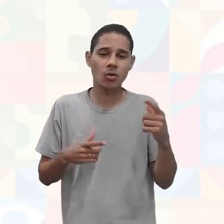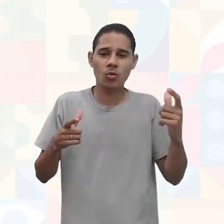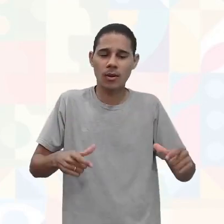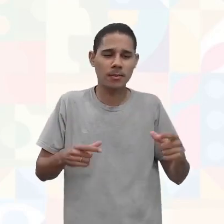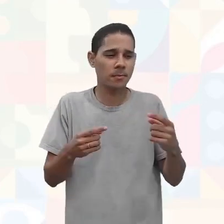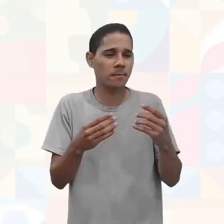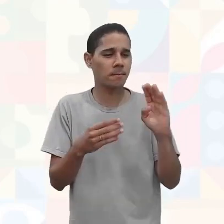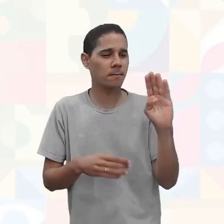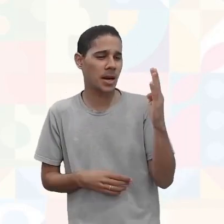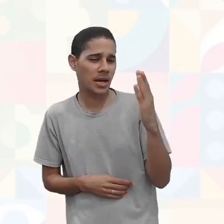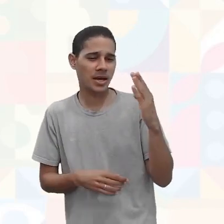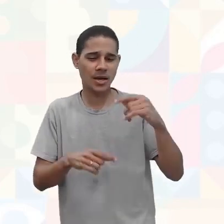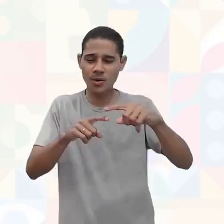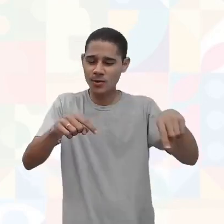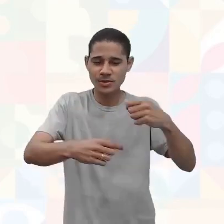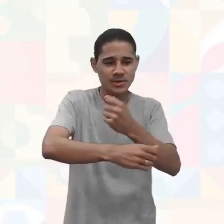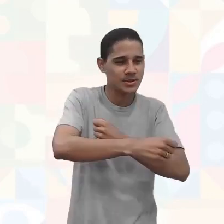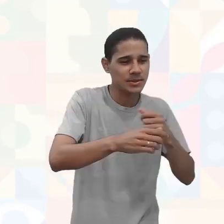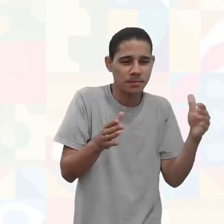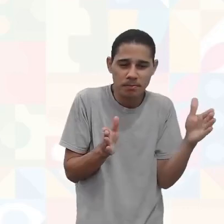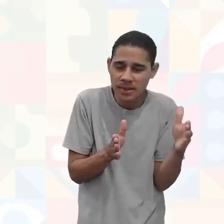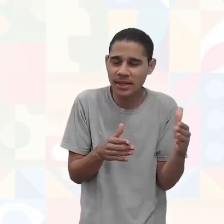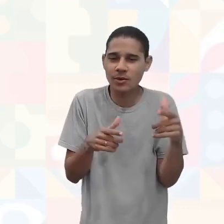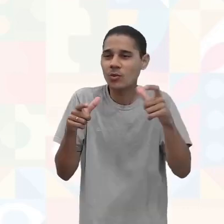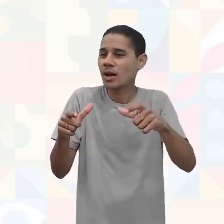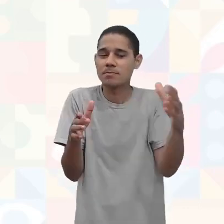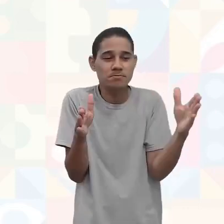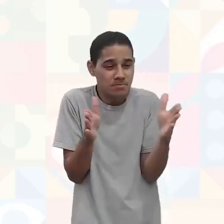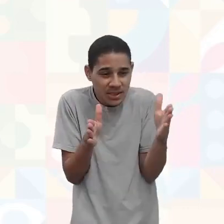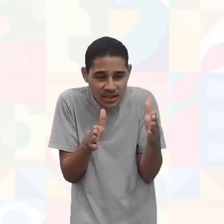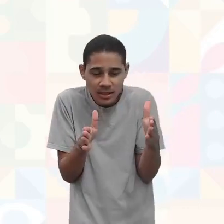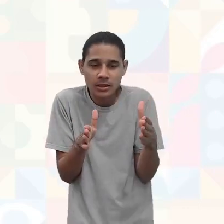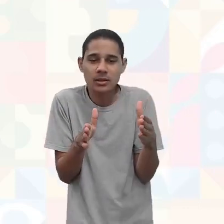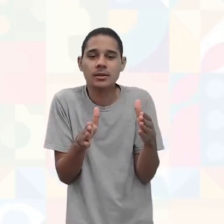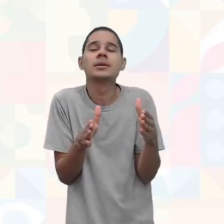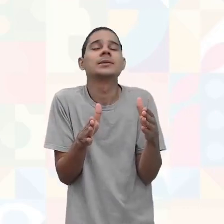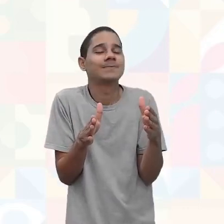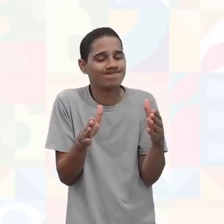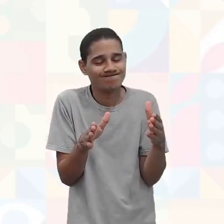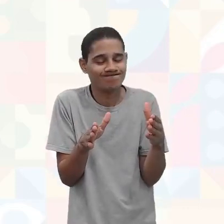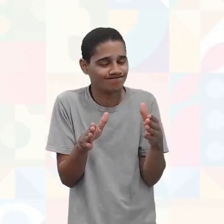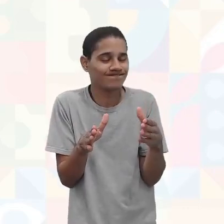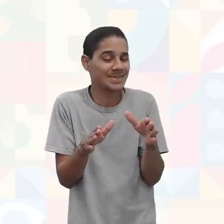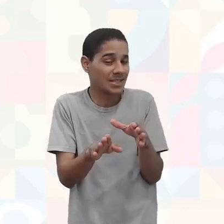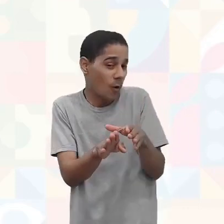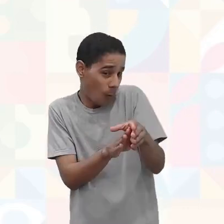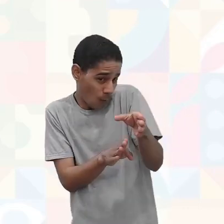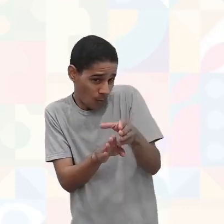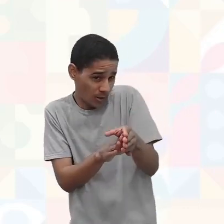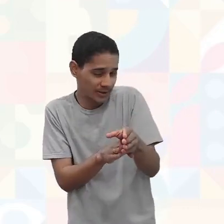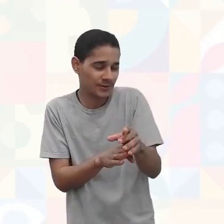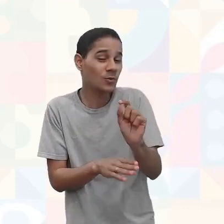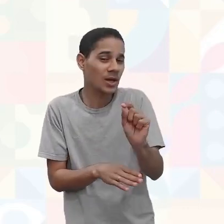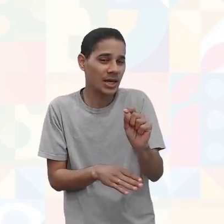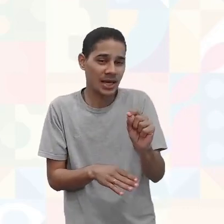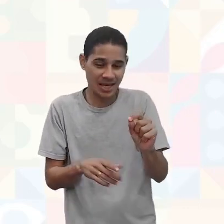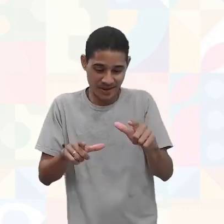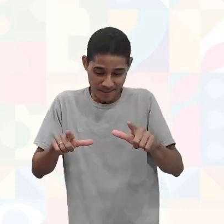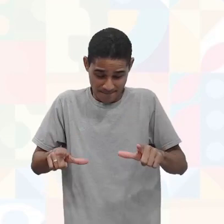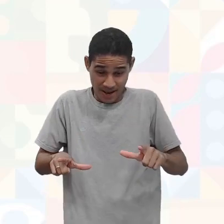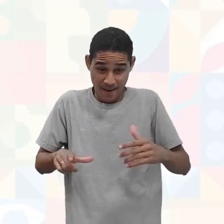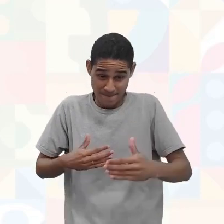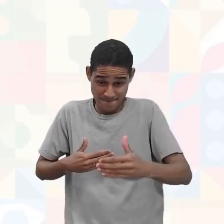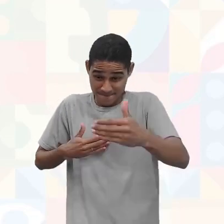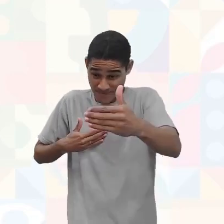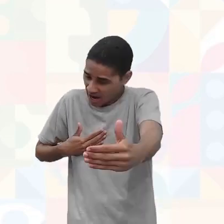pequenos, cozinhas pequenas, em locais pequenos, a gente não aconselha colocar um porcelanato ou uma cerâmica em